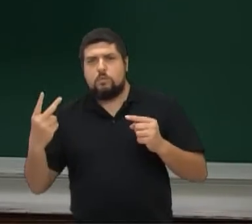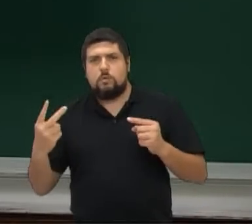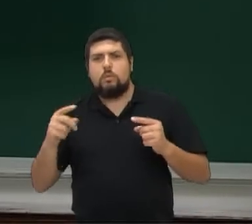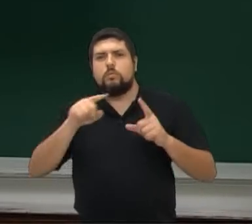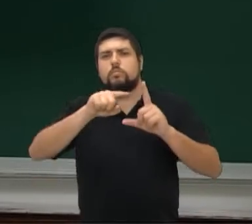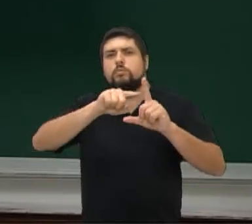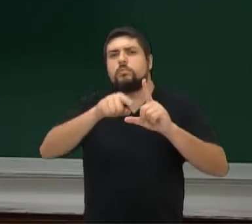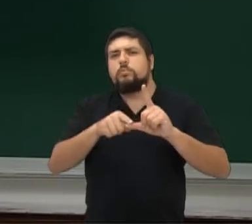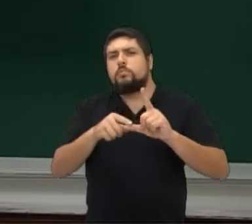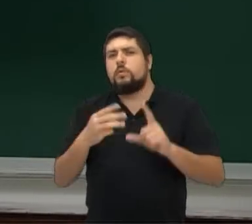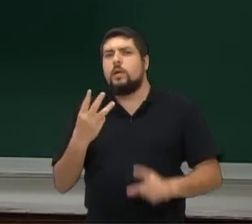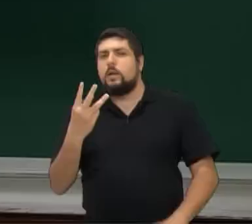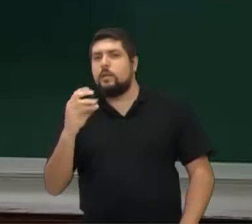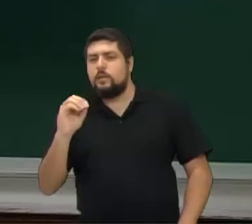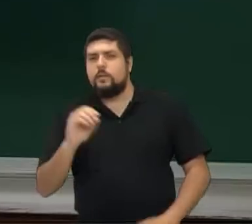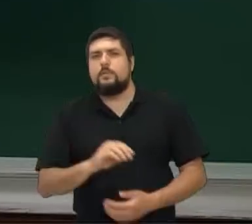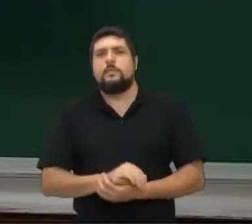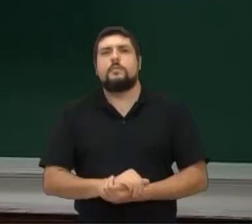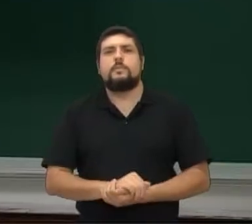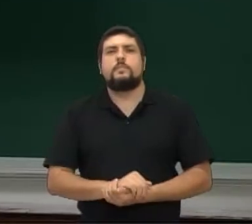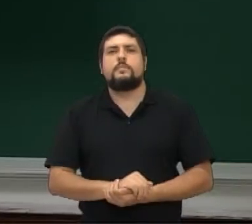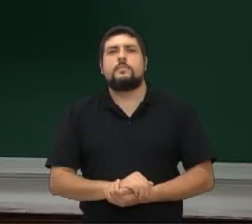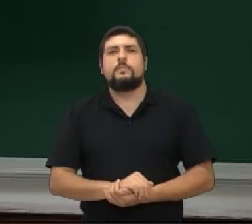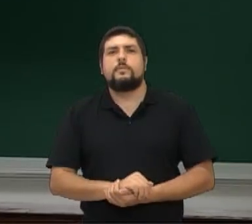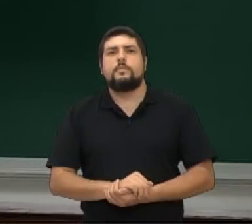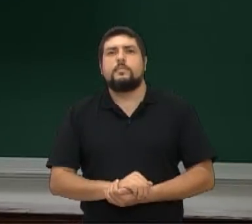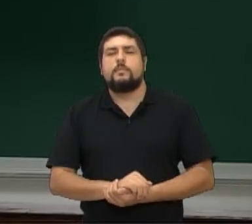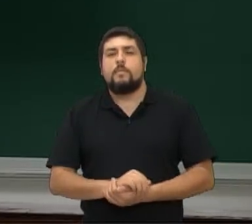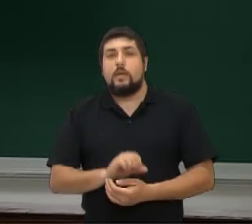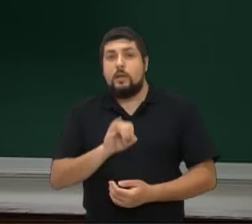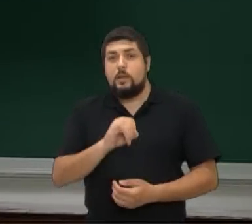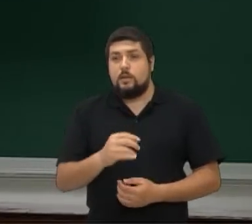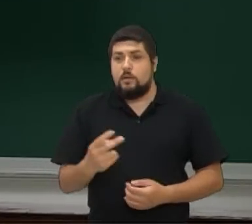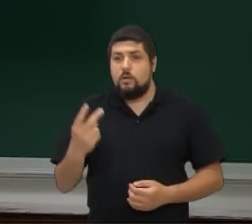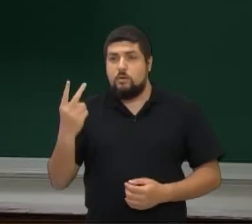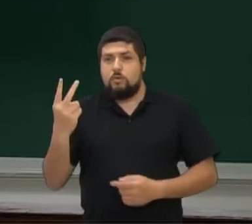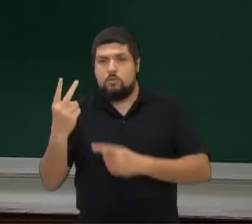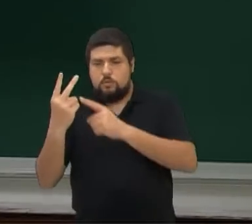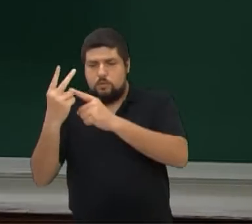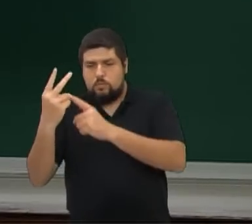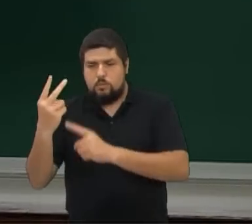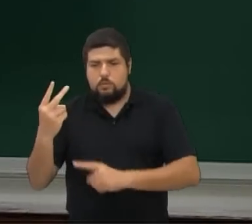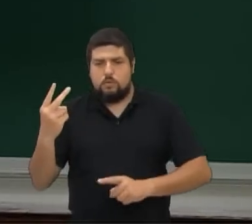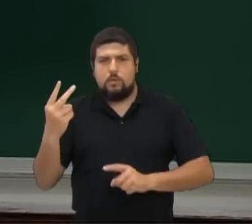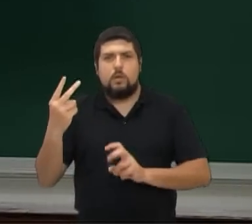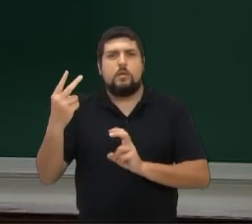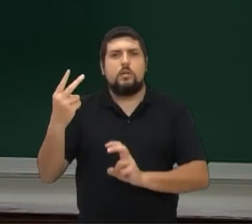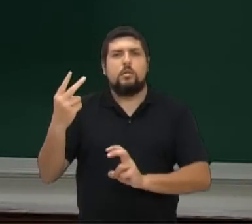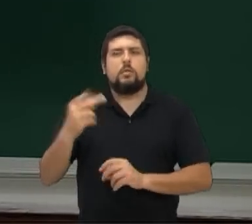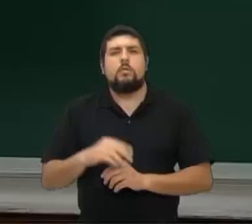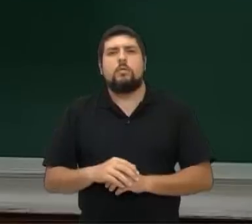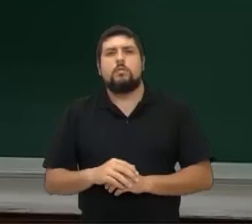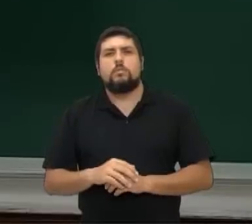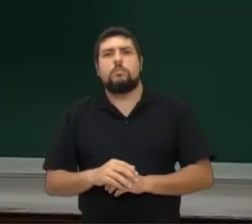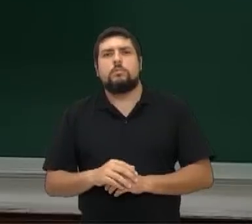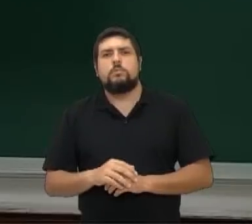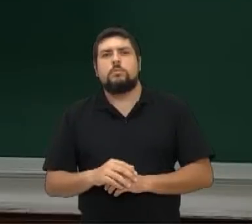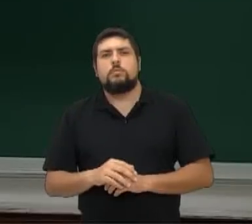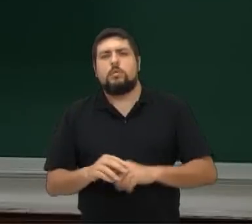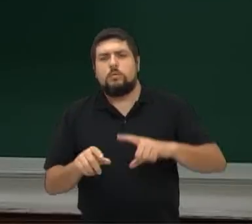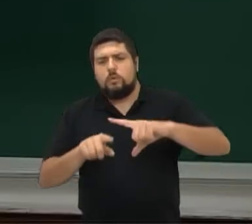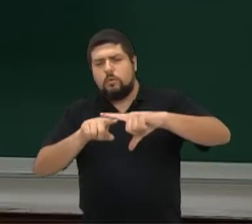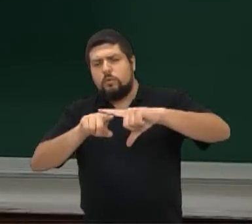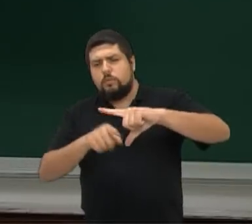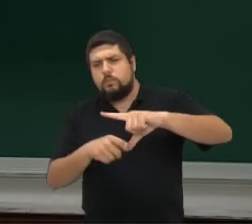graus, ok? Aqui, ó, se eu sair da casinha 2 até a casinha 5, quantas casas eu andei, pessoal? Eu não